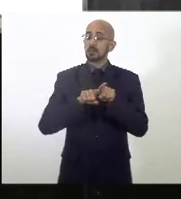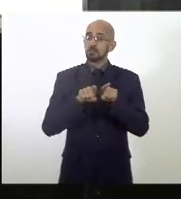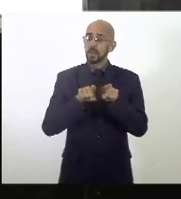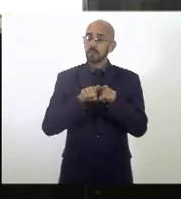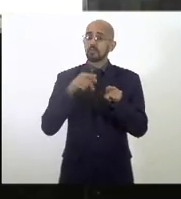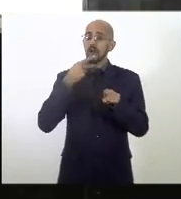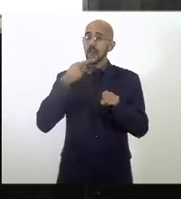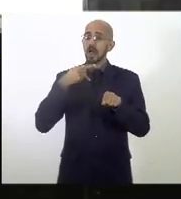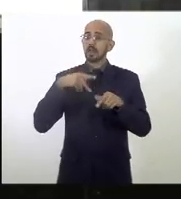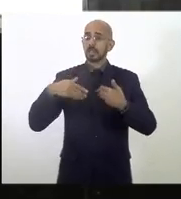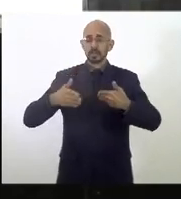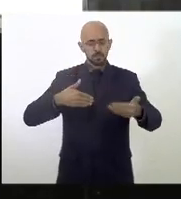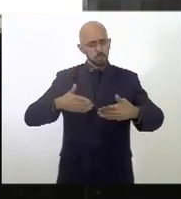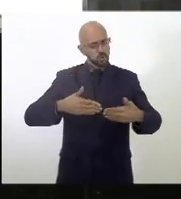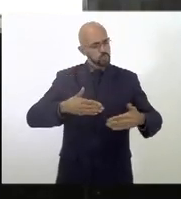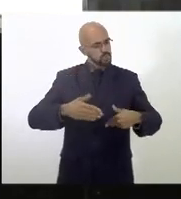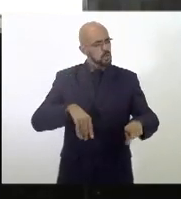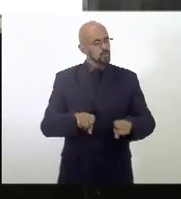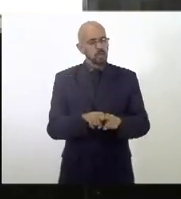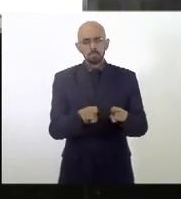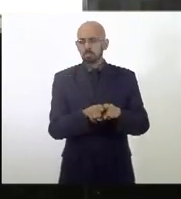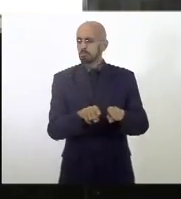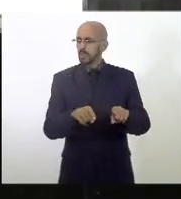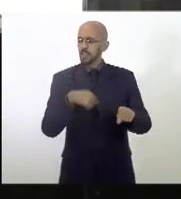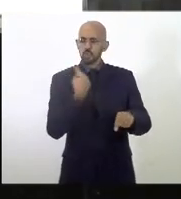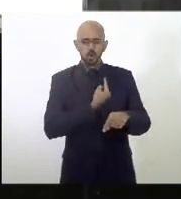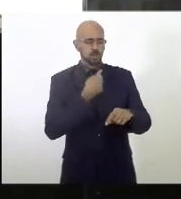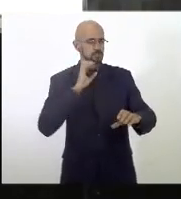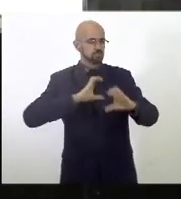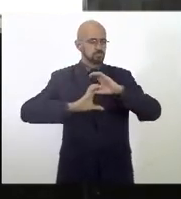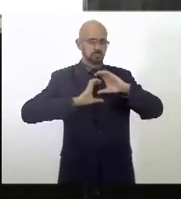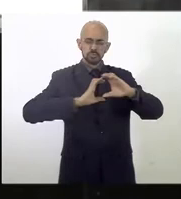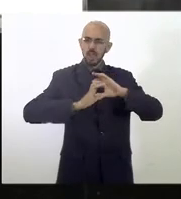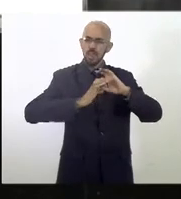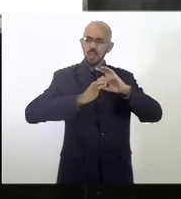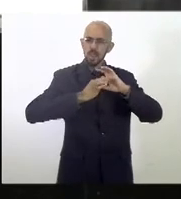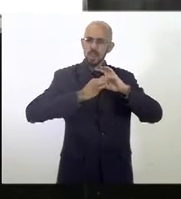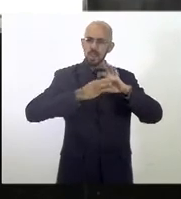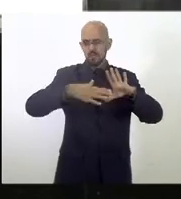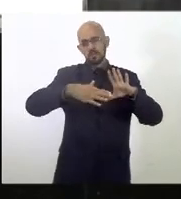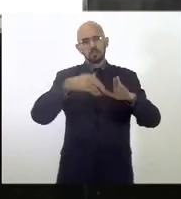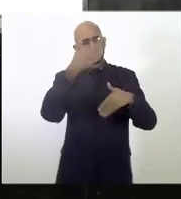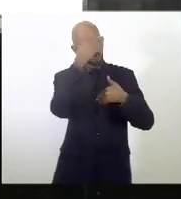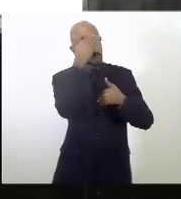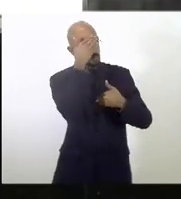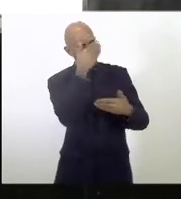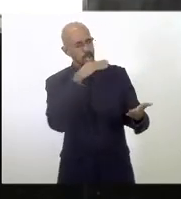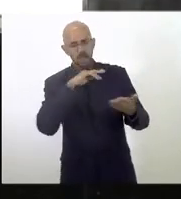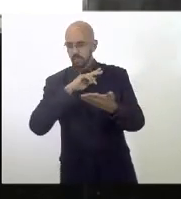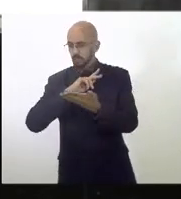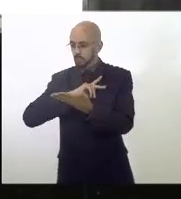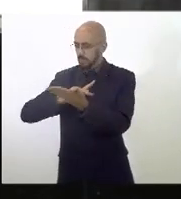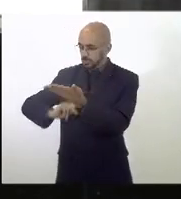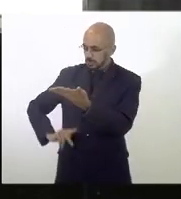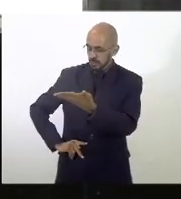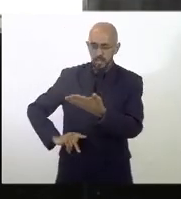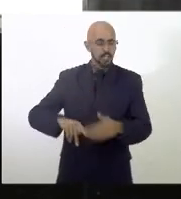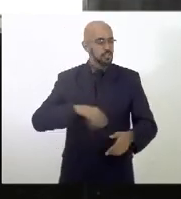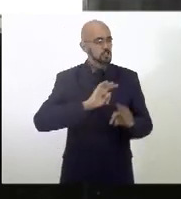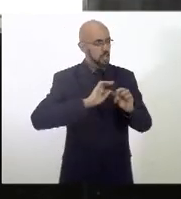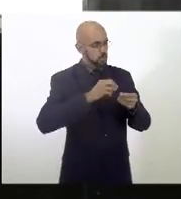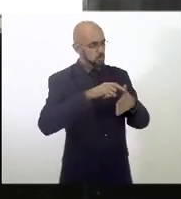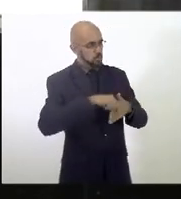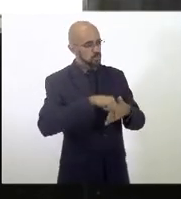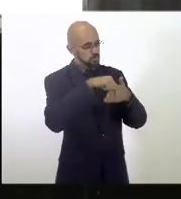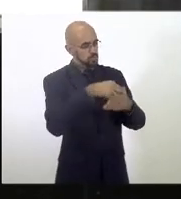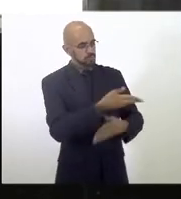produtivo à disposição para que esse diálogo contribua para a retomada do nosso Estado. Muito obrigado, presidente, muito obrigado, autoridades, muito obrigado, meu amigo